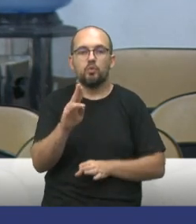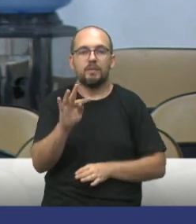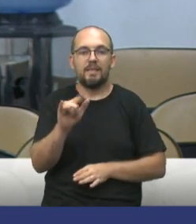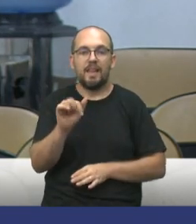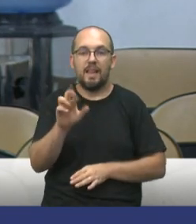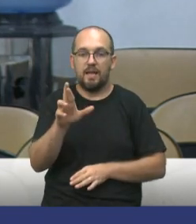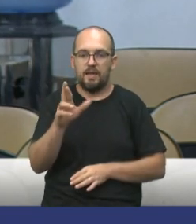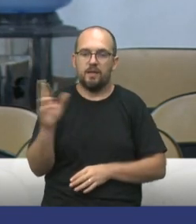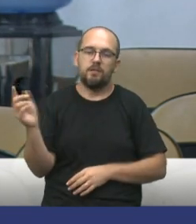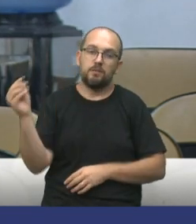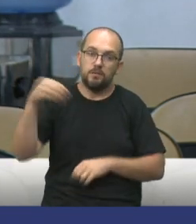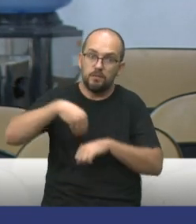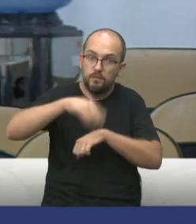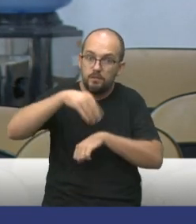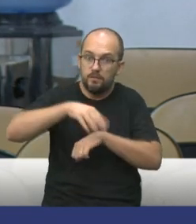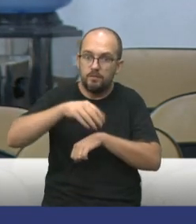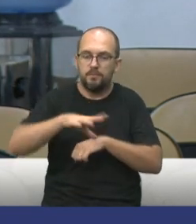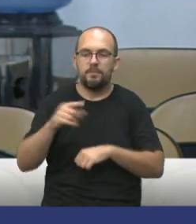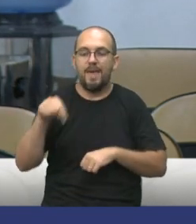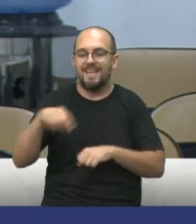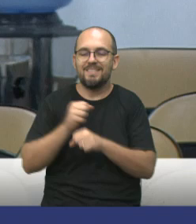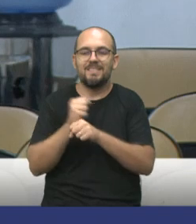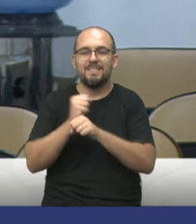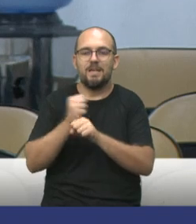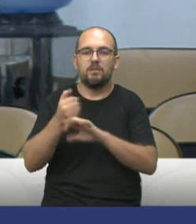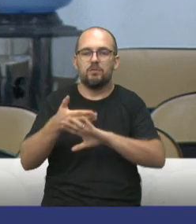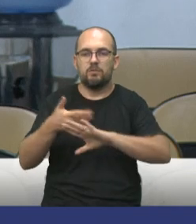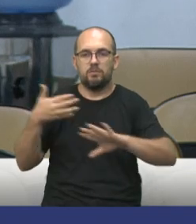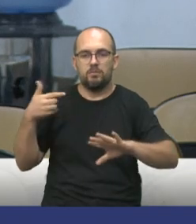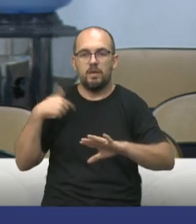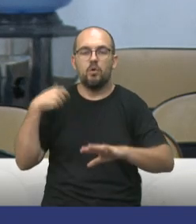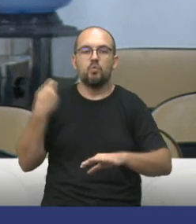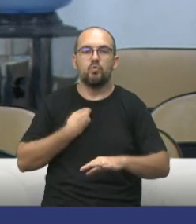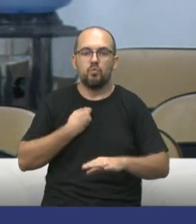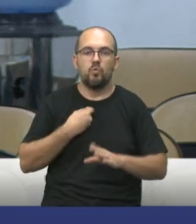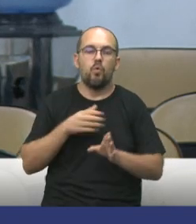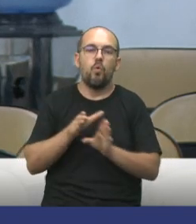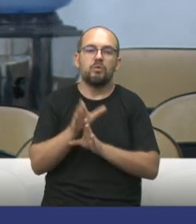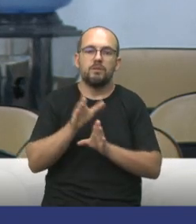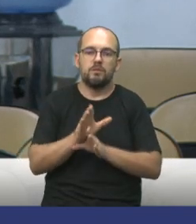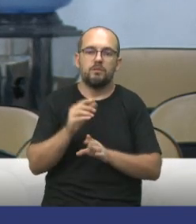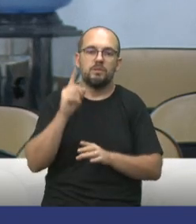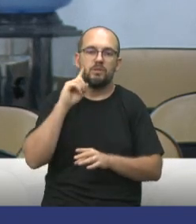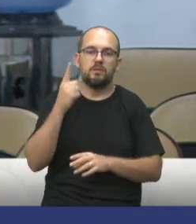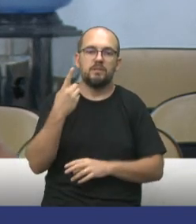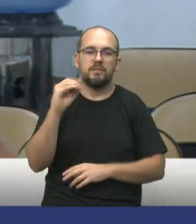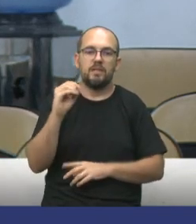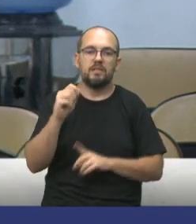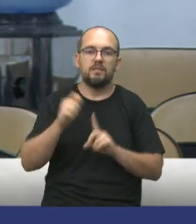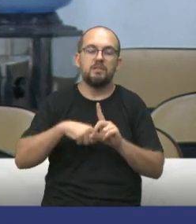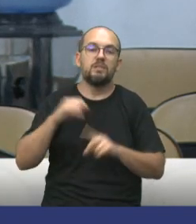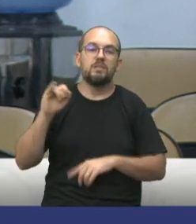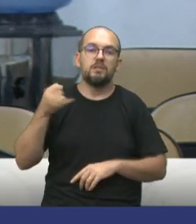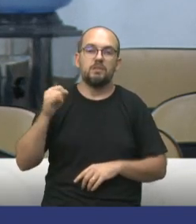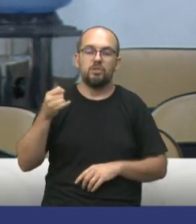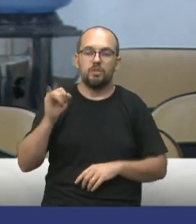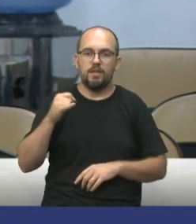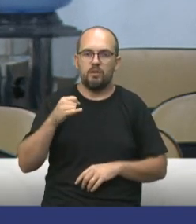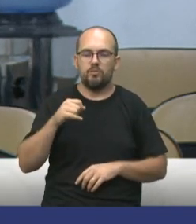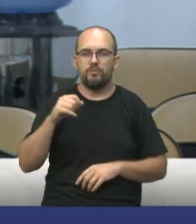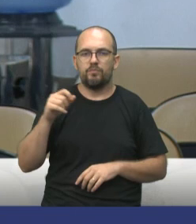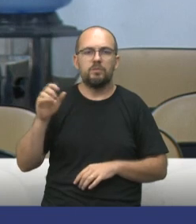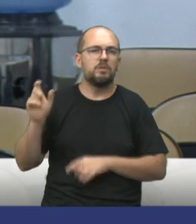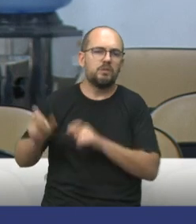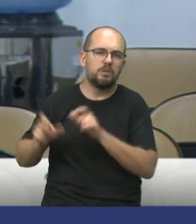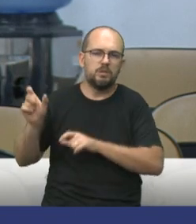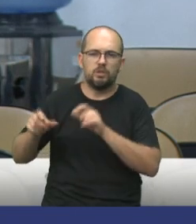atendemos, só nesse ano, né, esse ano que eu estou conselheiro, a partir de 10 de janeiro, as conselheiras já estão